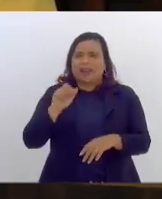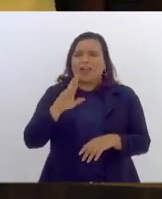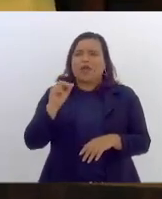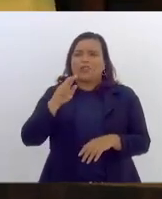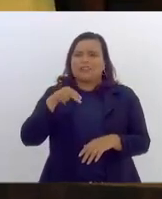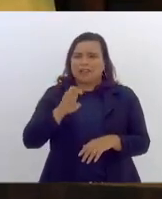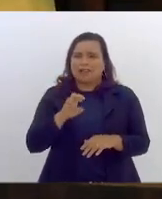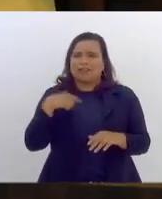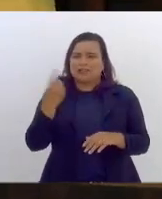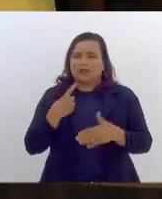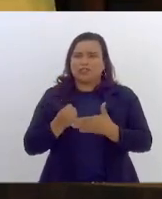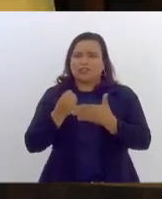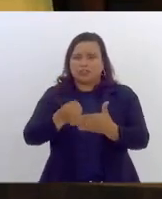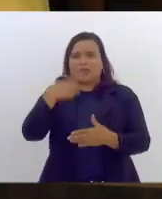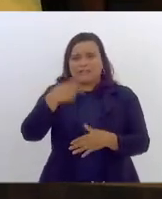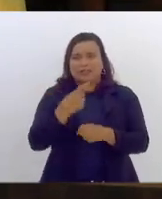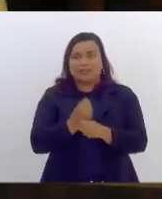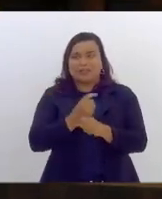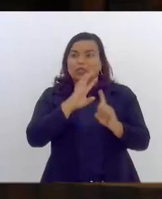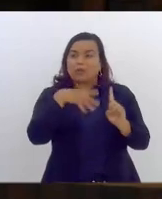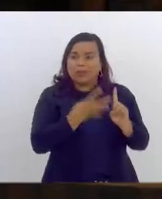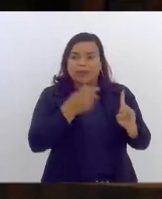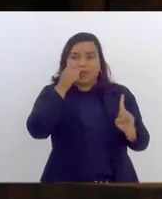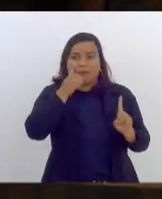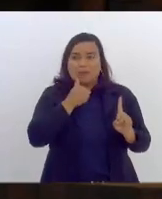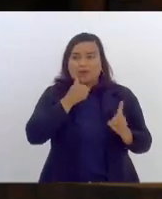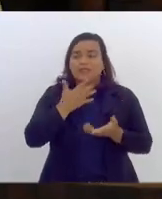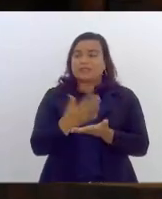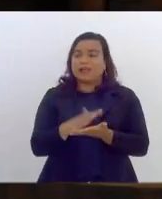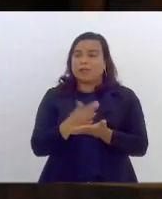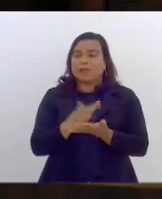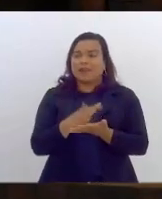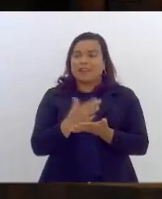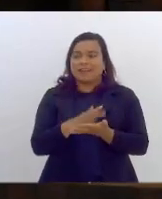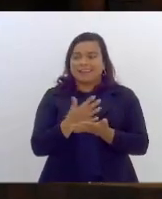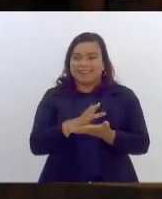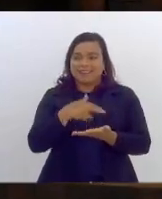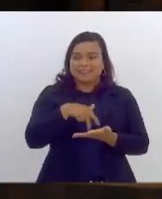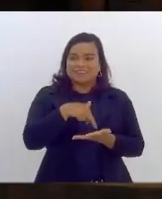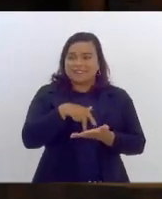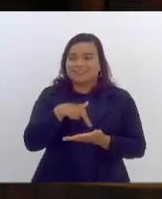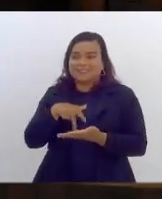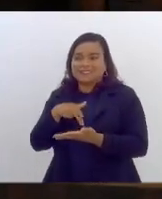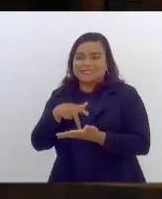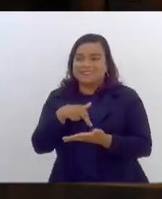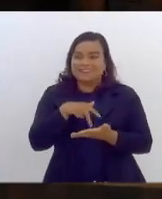trouxe, este ano nós homenageamos as mulheres do samba. E a gente colocou